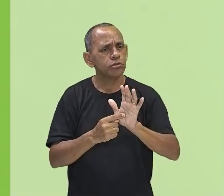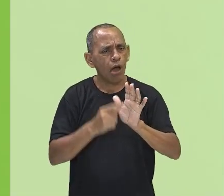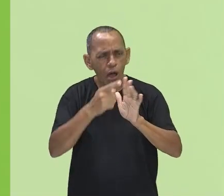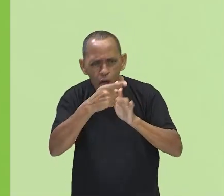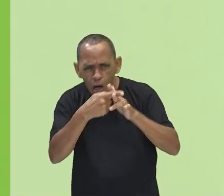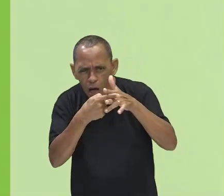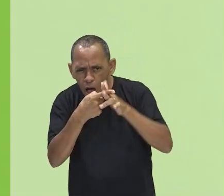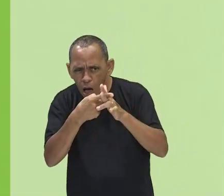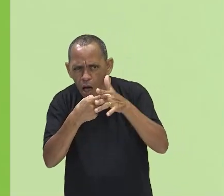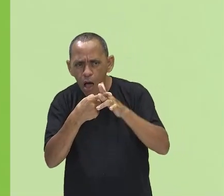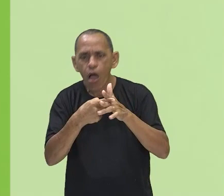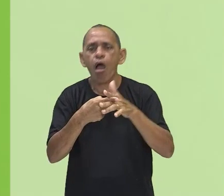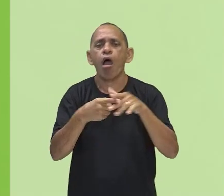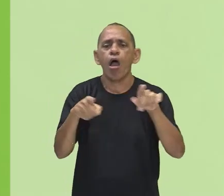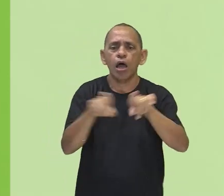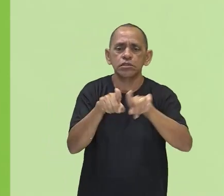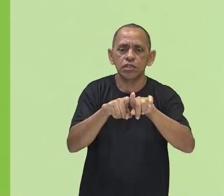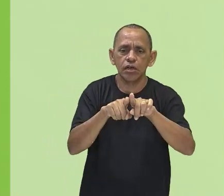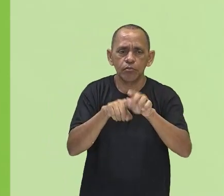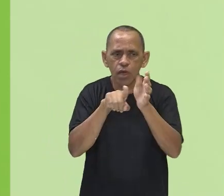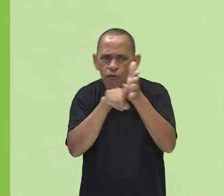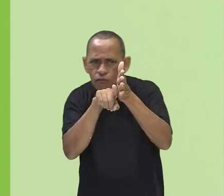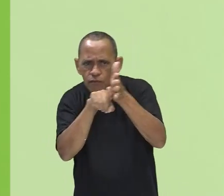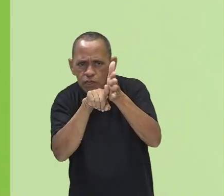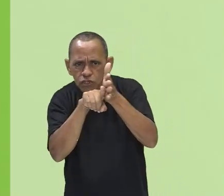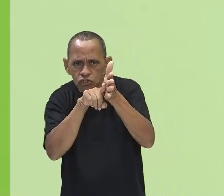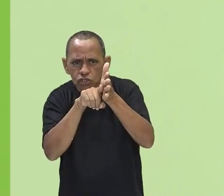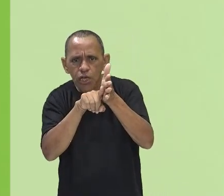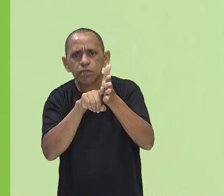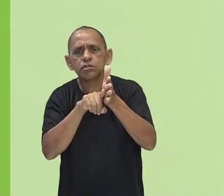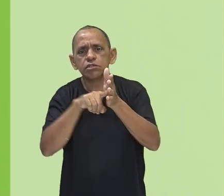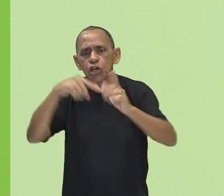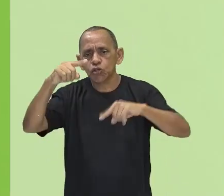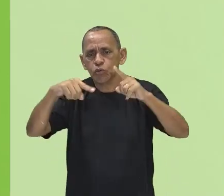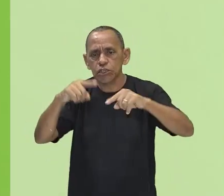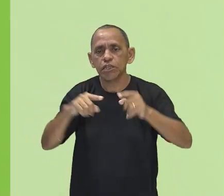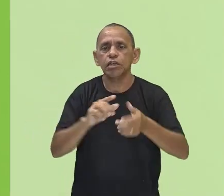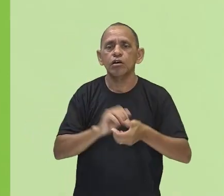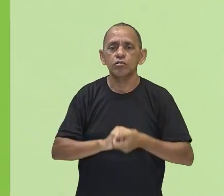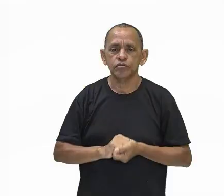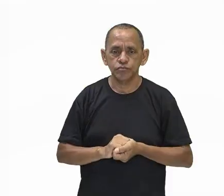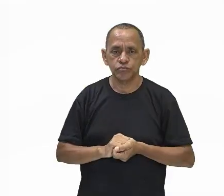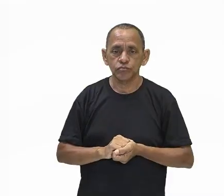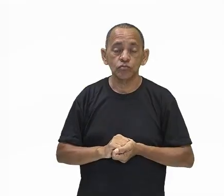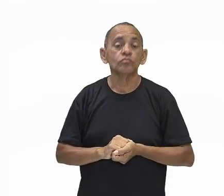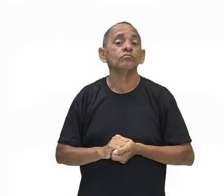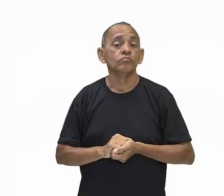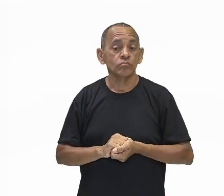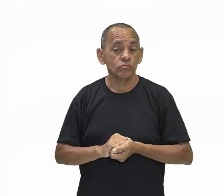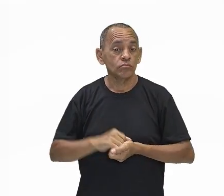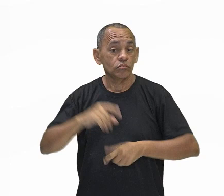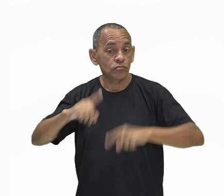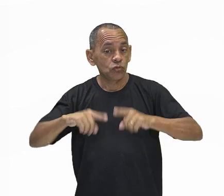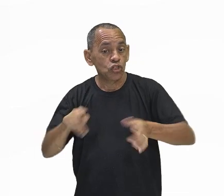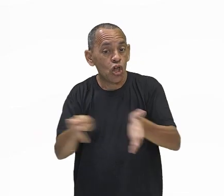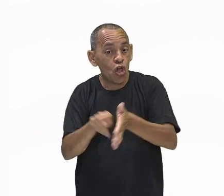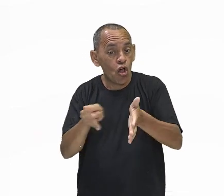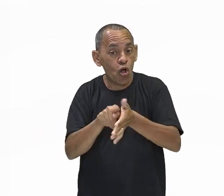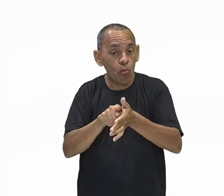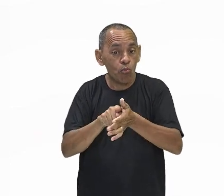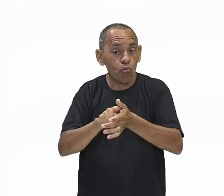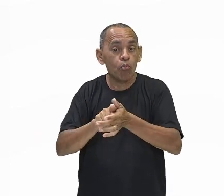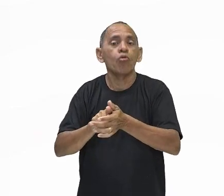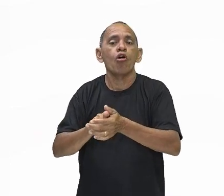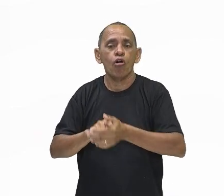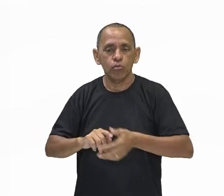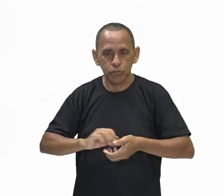especiais para a investigação das lentes. Nós chamamos esses pontos de elementos geométricos das lentes. Olha só. Nos